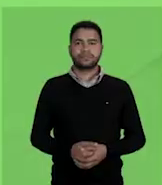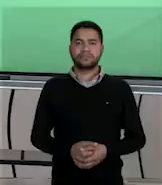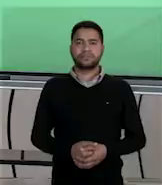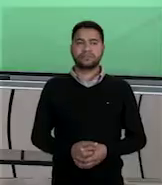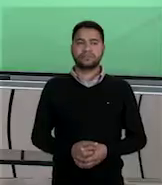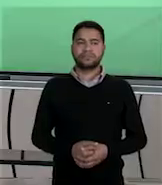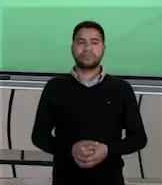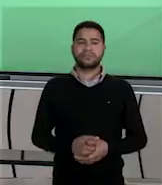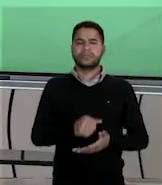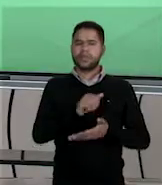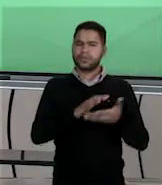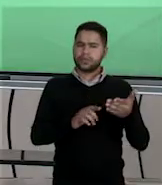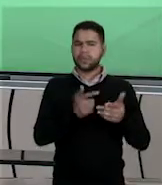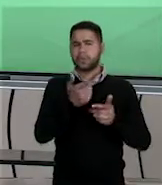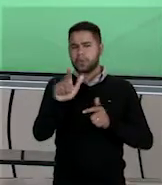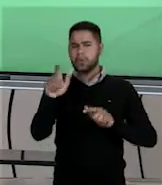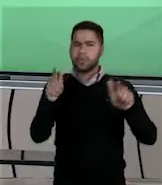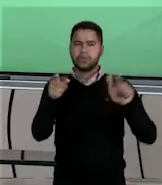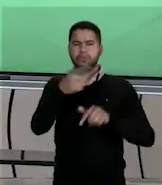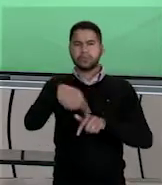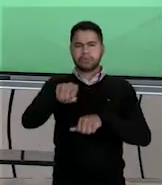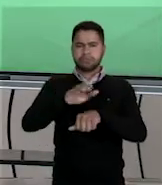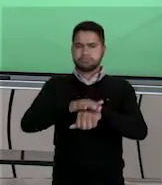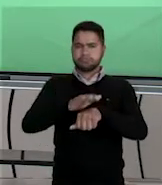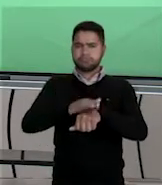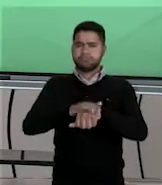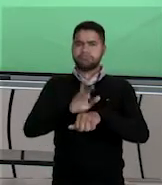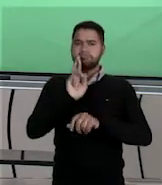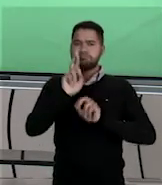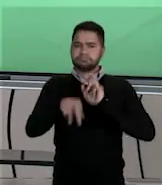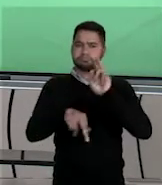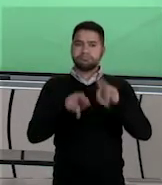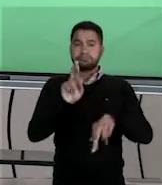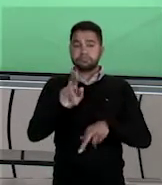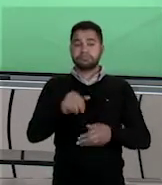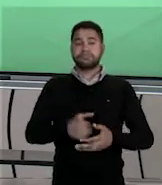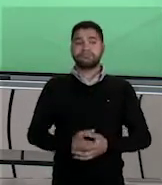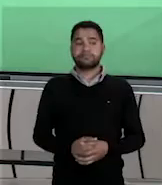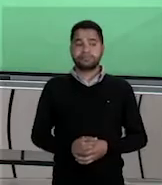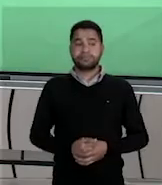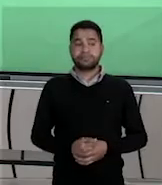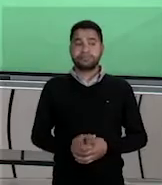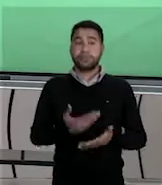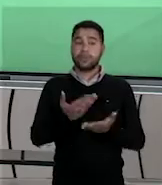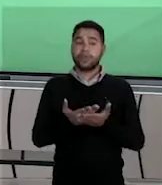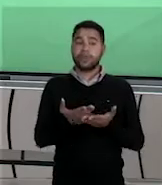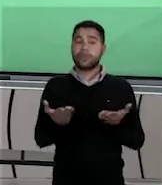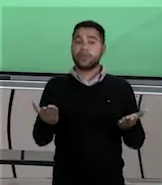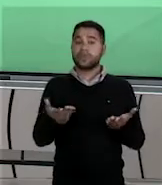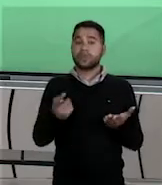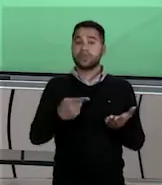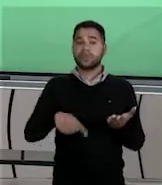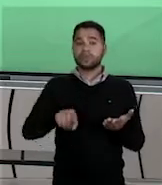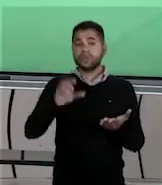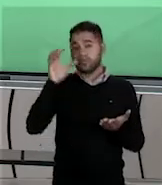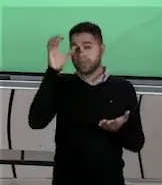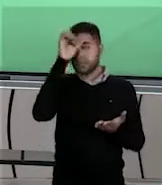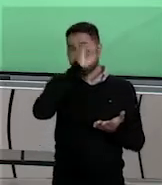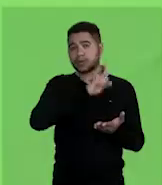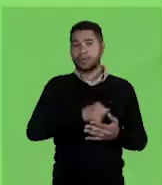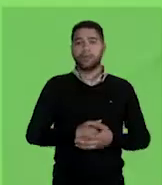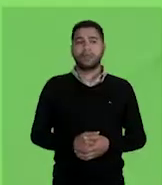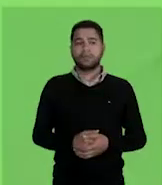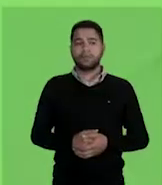Vou deixar mais algumas atividades para vocês fazerem nos slides. Na aula de hoje, nós